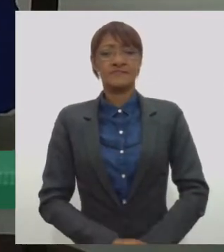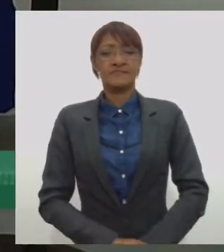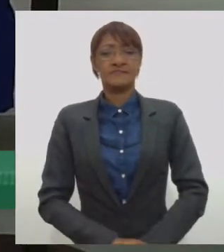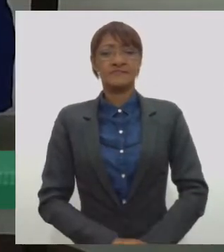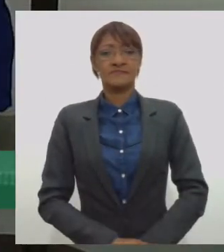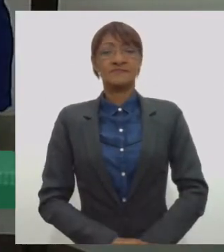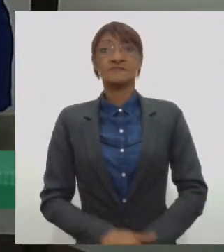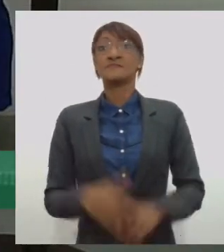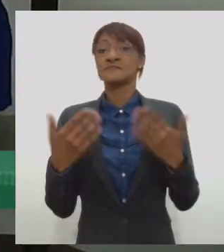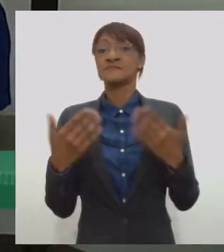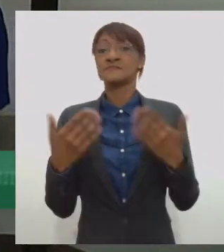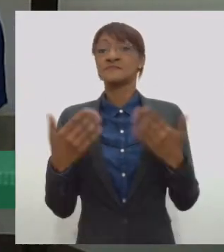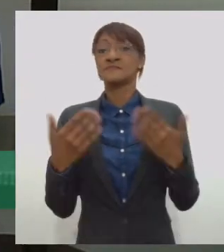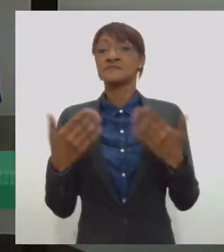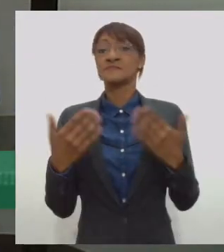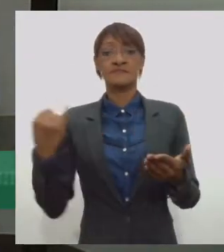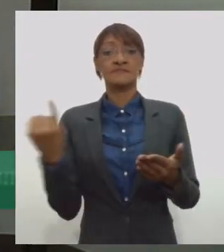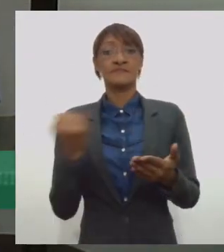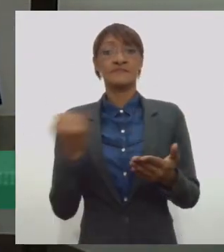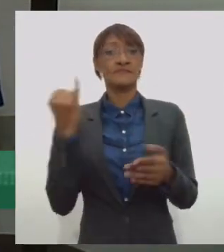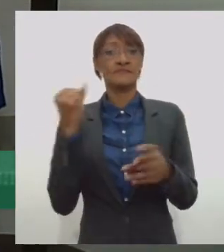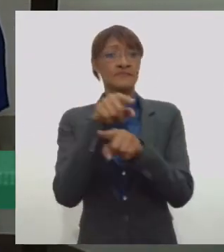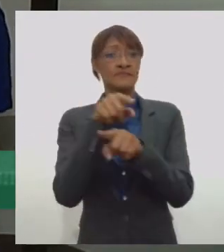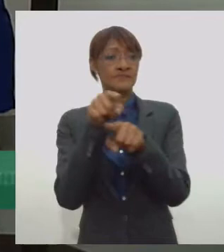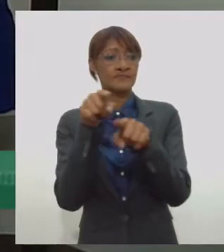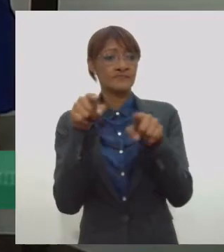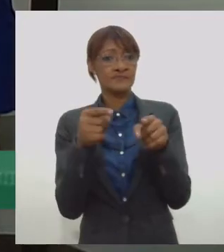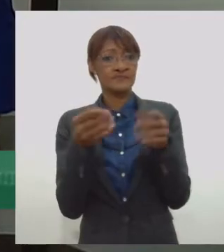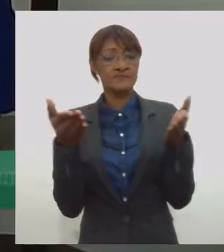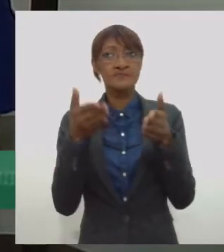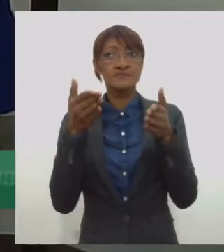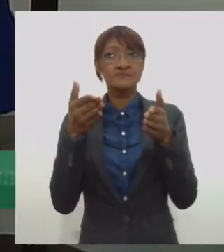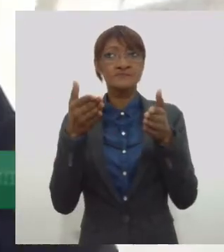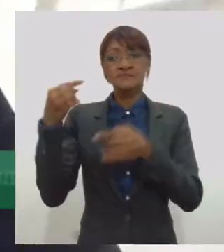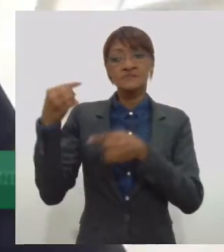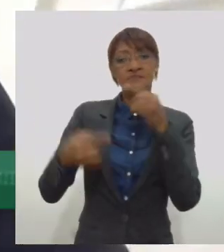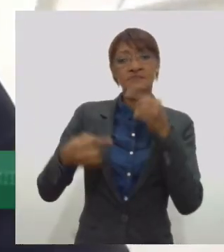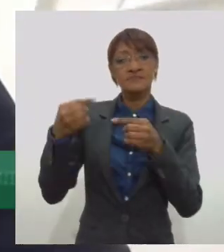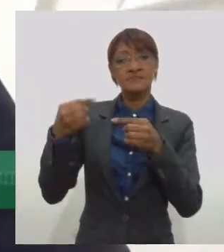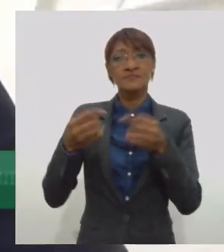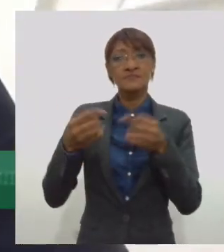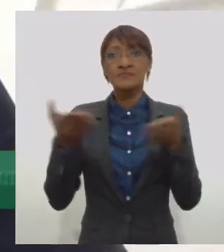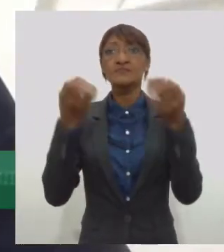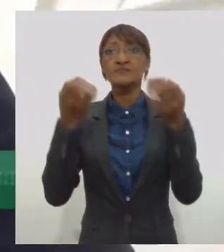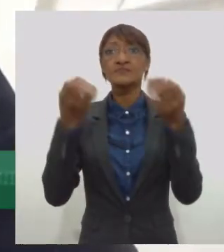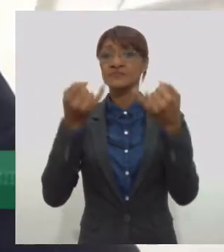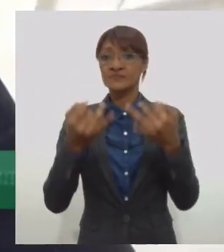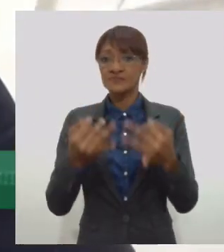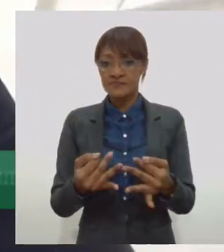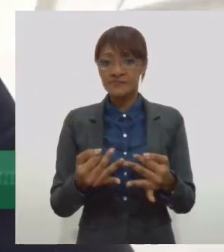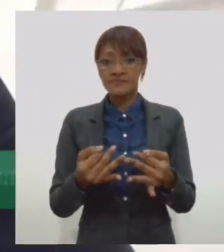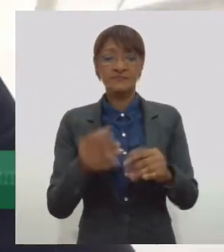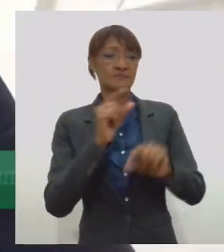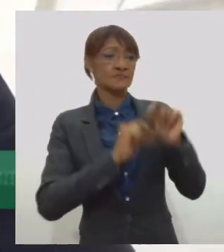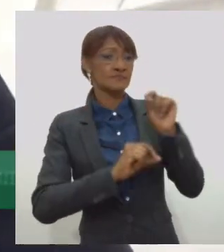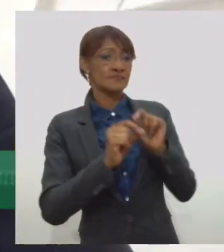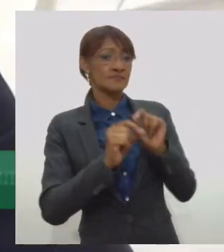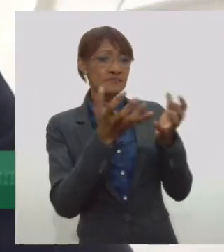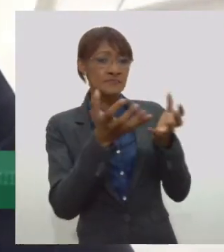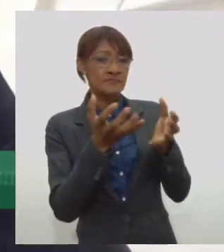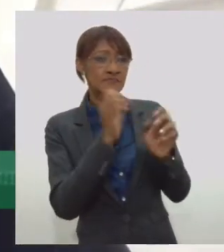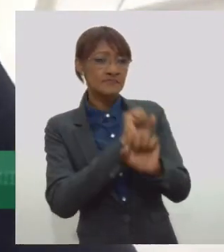Veja, é muito importante vocês estarem promovendo esse debate, a gente poder falar um pouco sobre isso, e eu vou tentar falar da